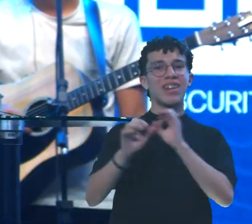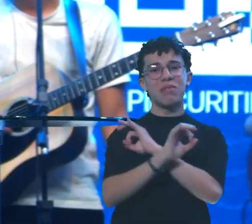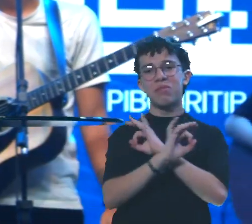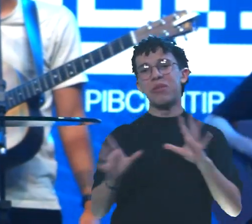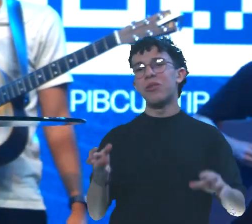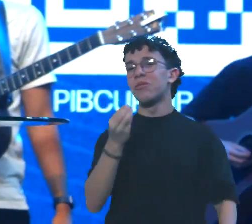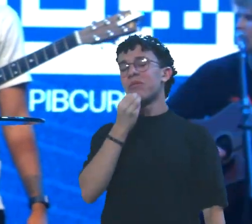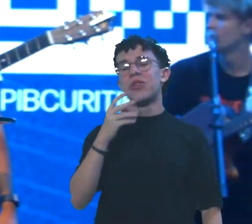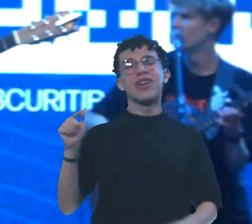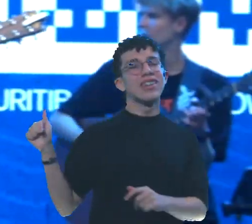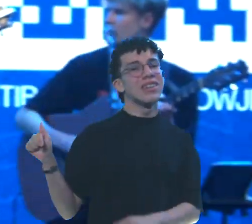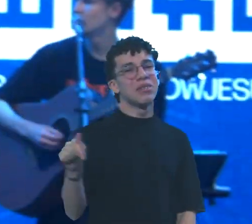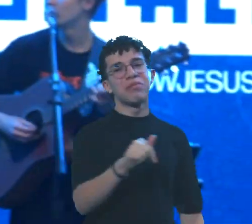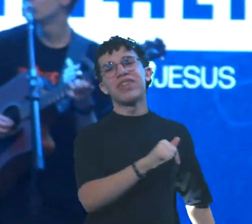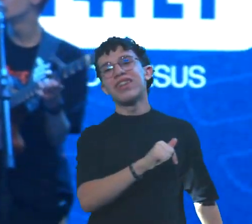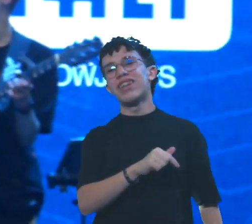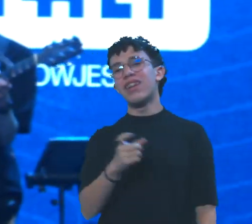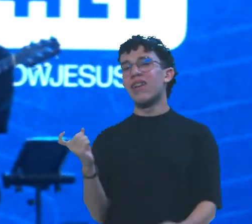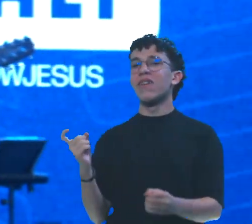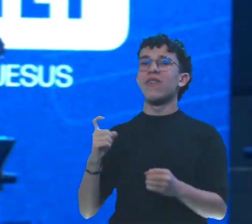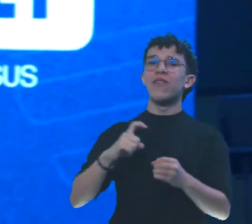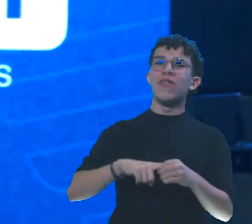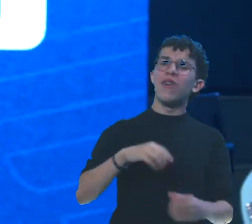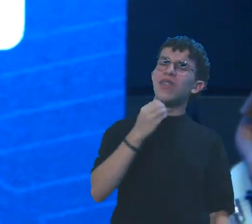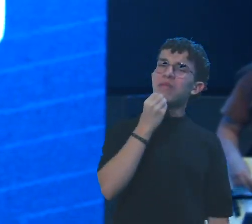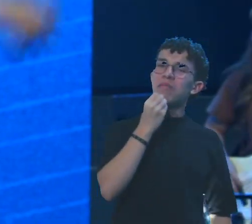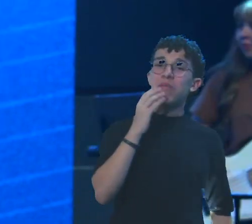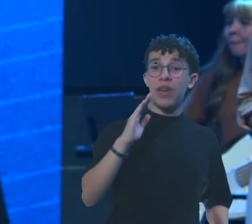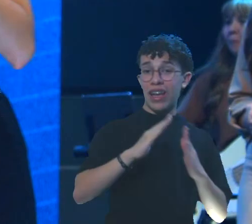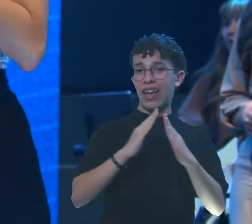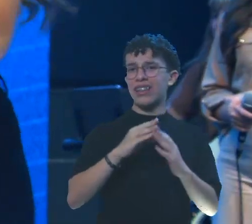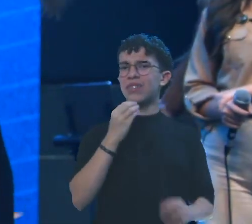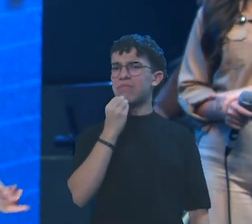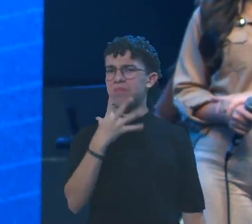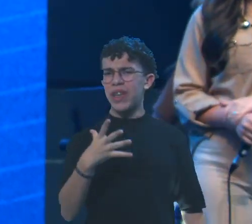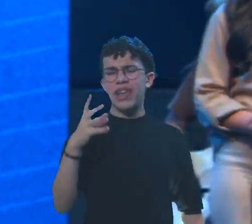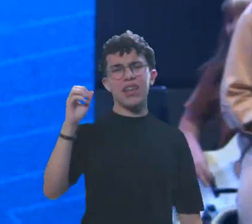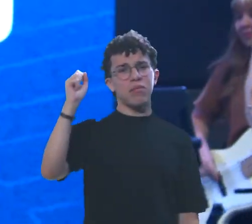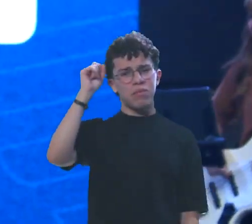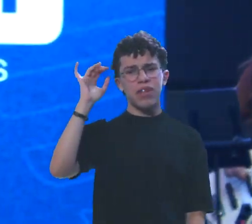beijo, boa semana pra você. Volta pra casa meditando tudo que você ouviu aqui.